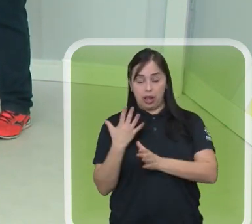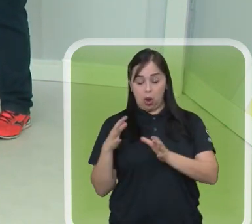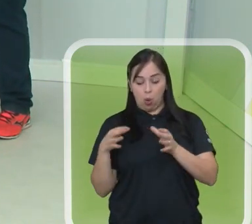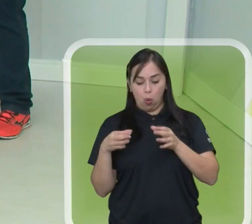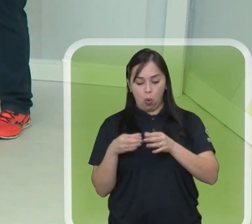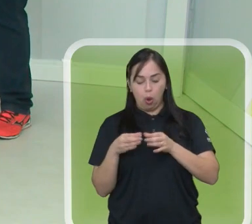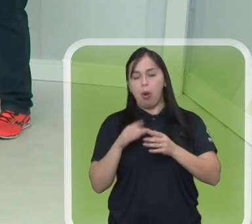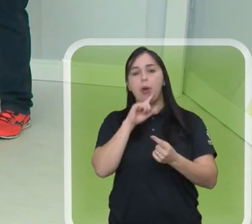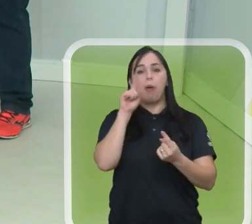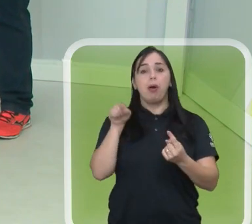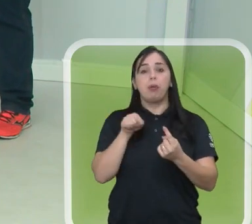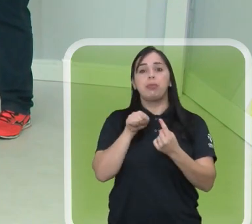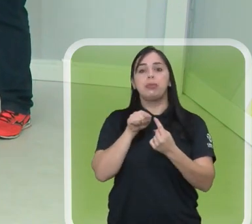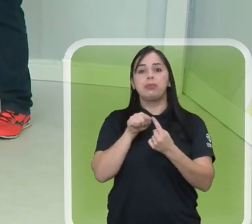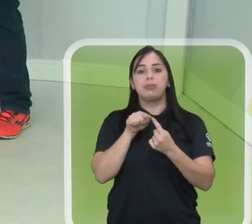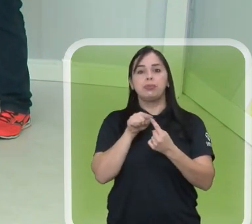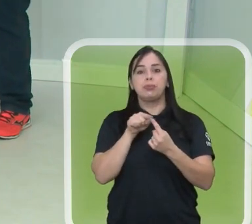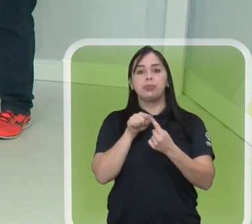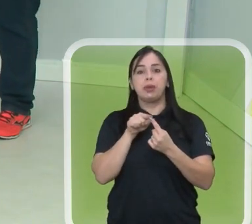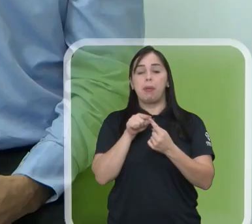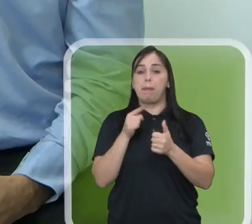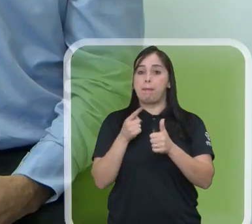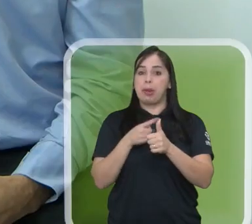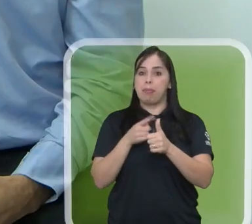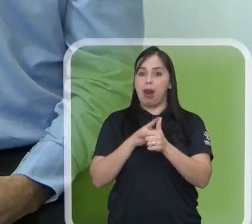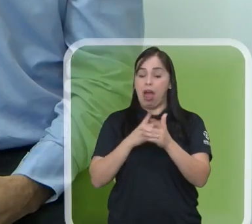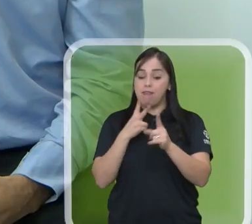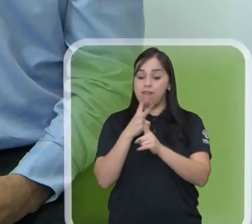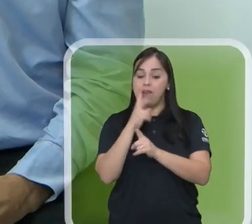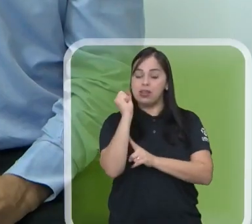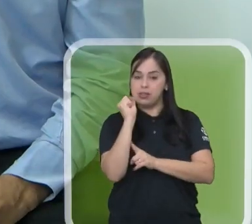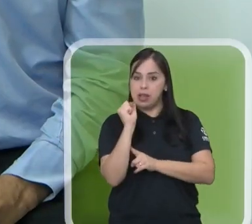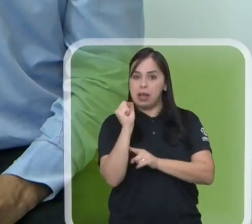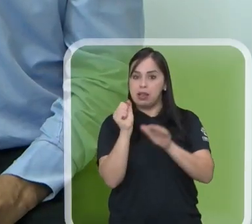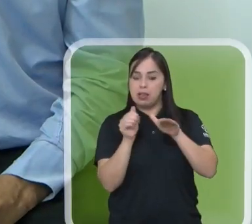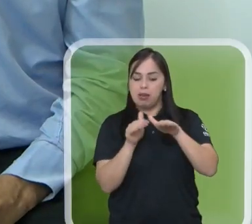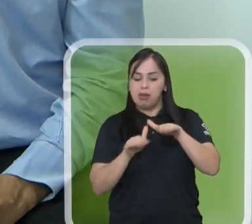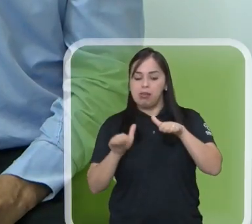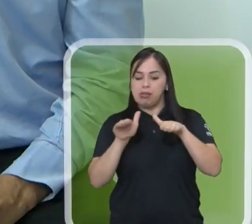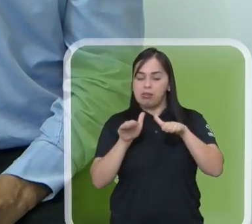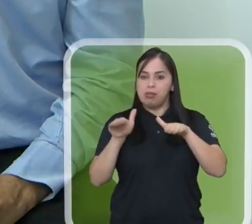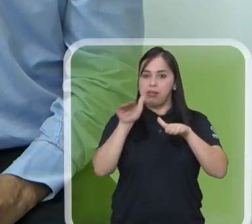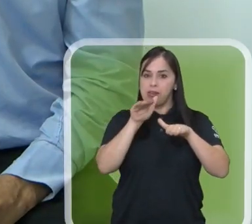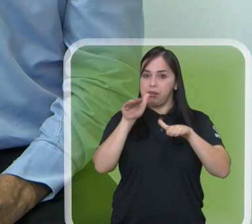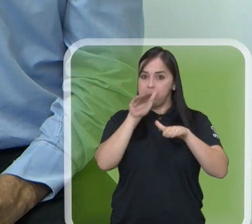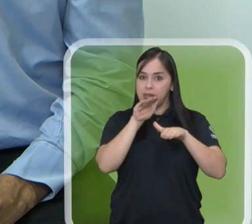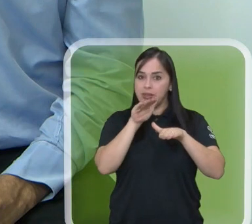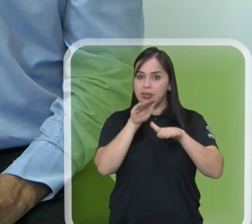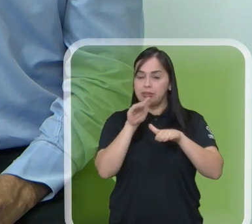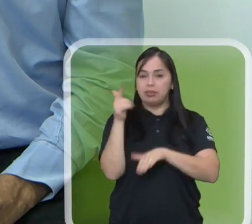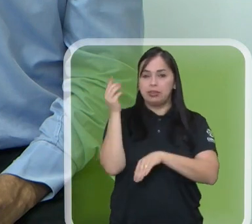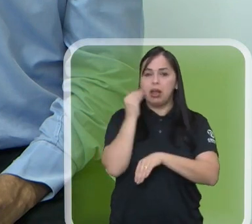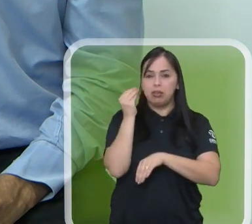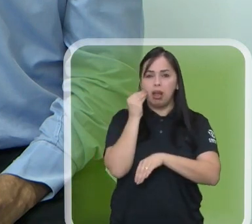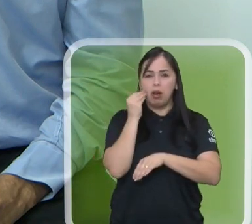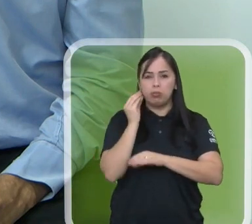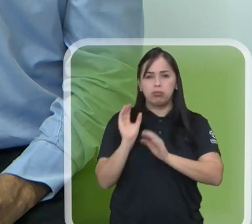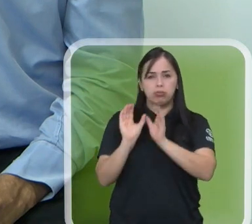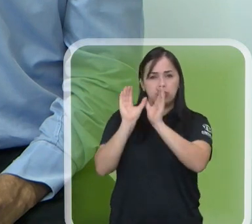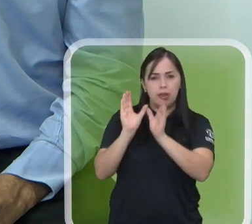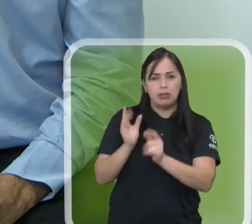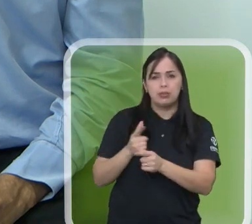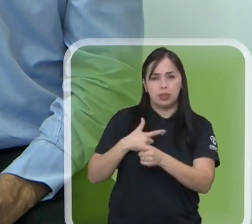o objetivo é sempre, primeiramente, o acesso e até, se podendo, beliscar o título também, né? Você acha